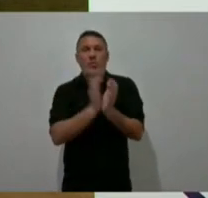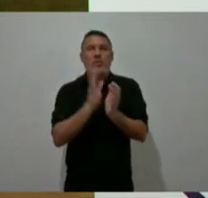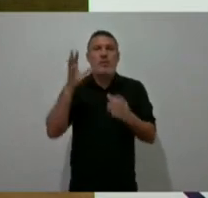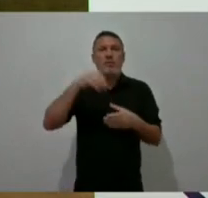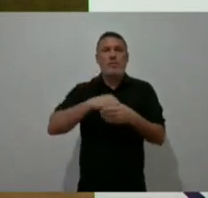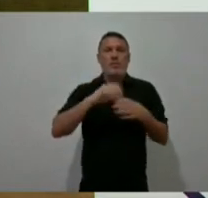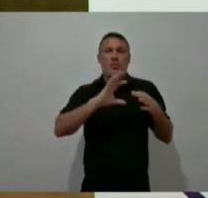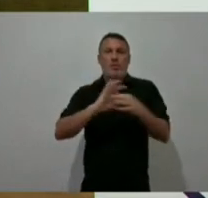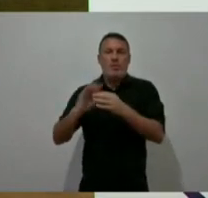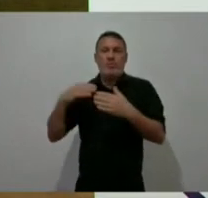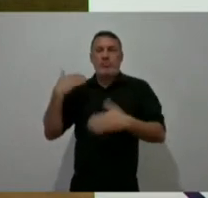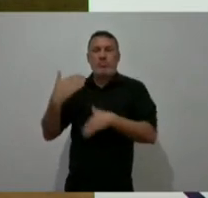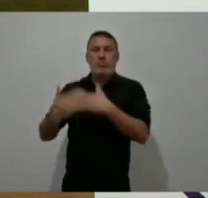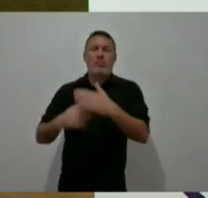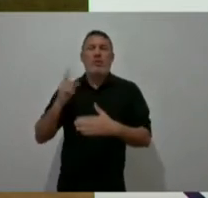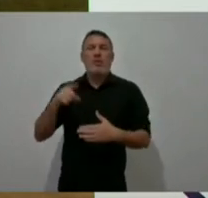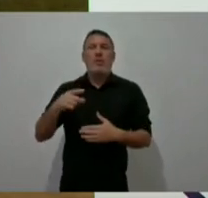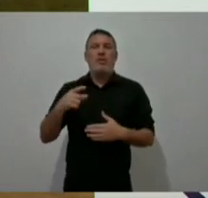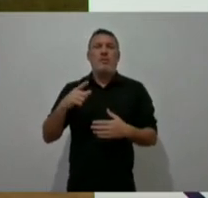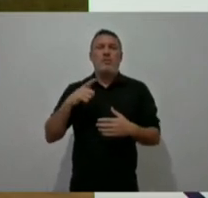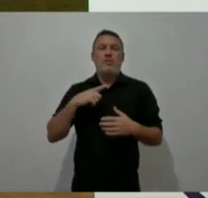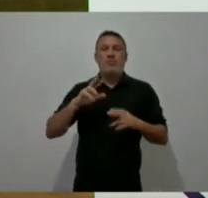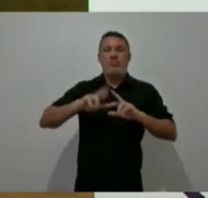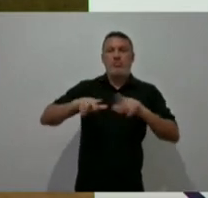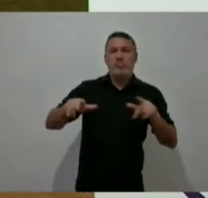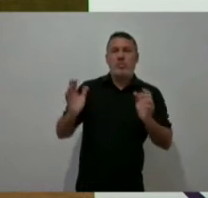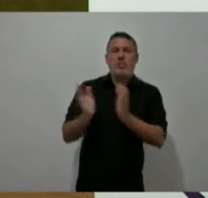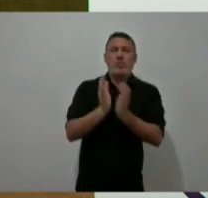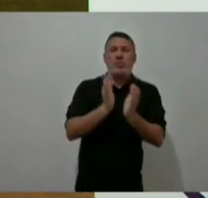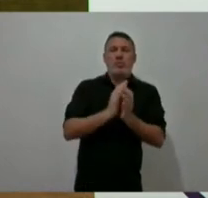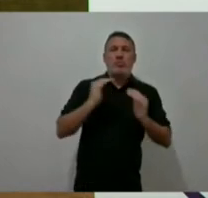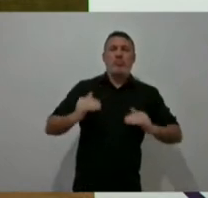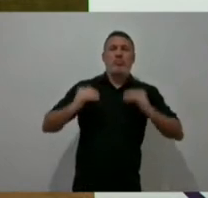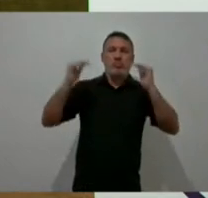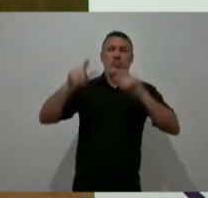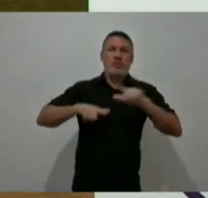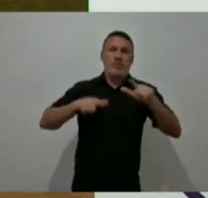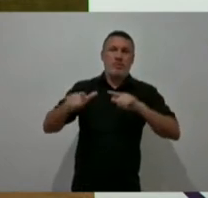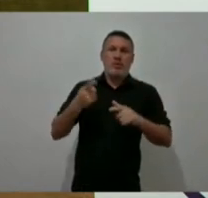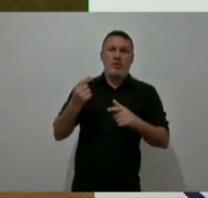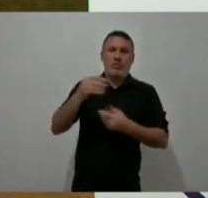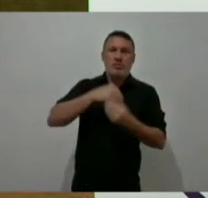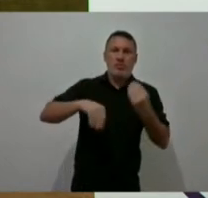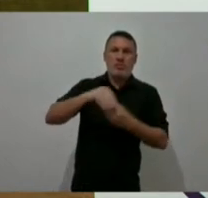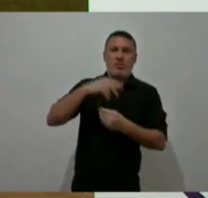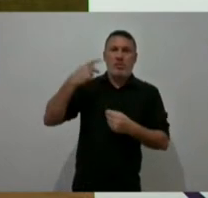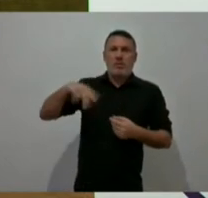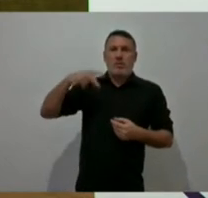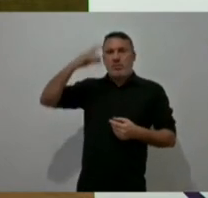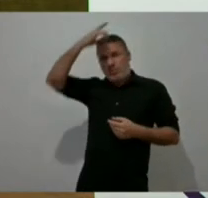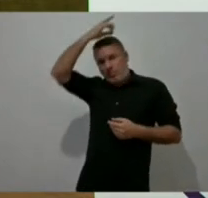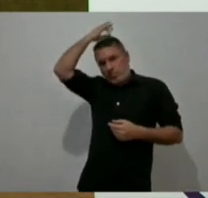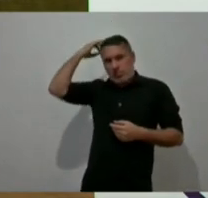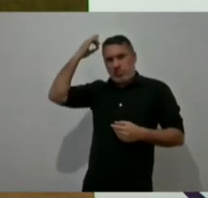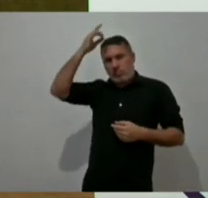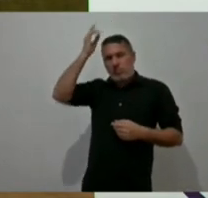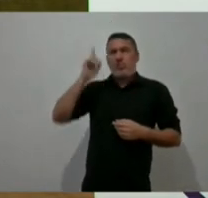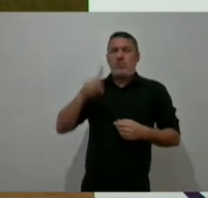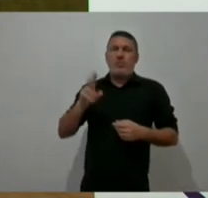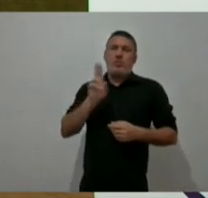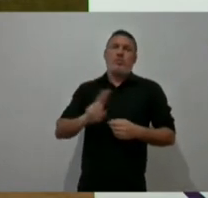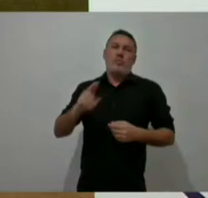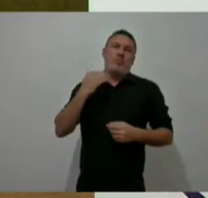melhores portfólios e sofisticação dos serviços financeiros do Capixaba investidor, né, ou do Capixaba que é usuário do banco. Eu